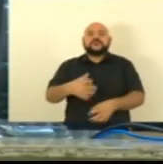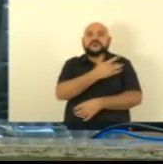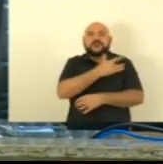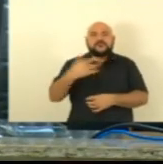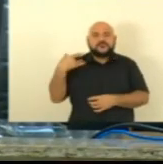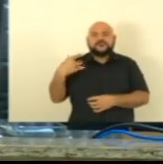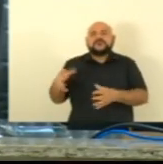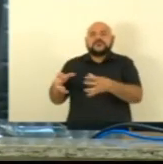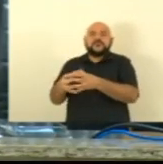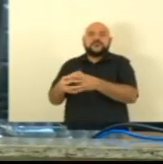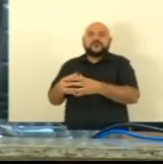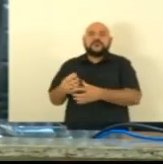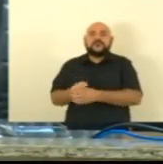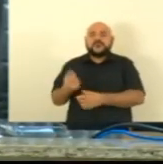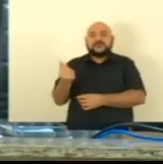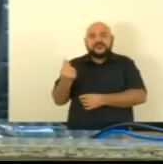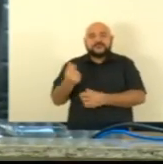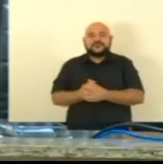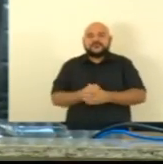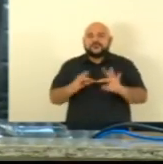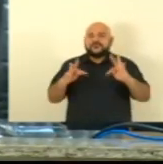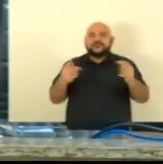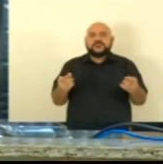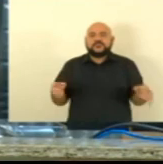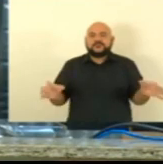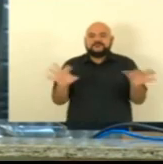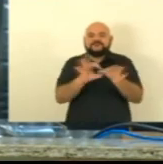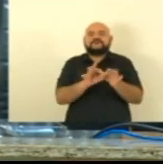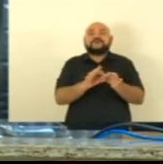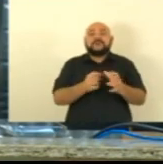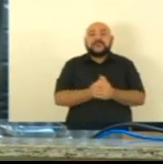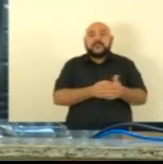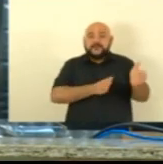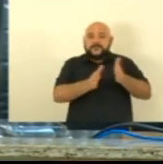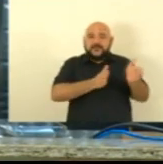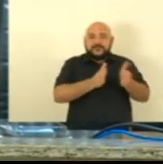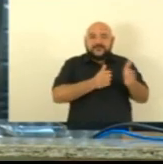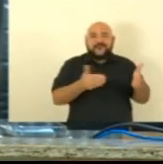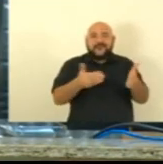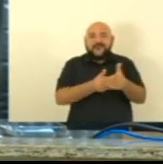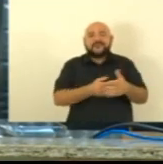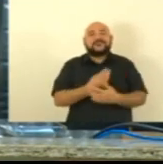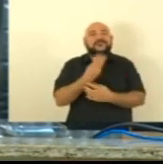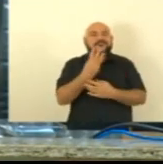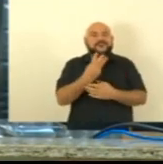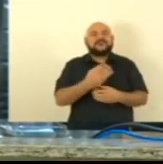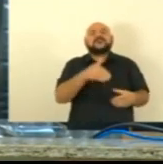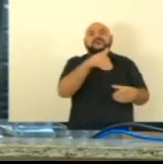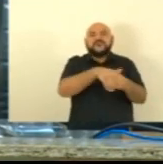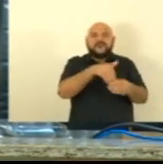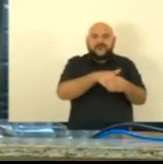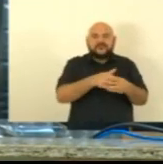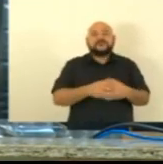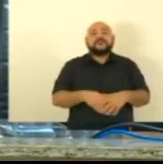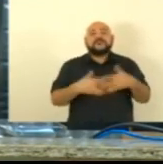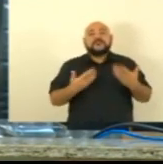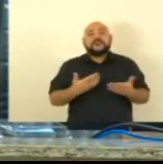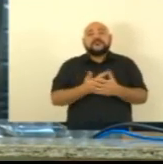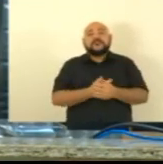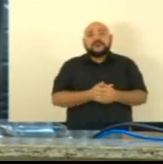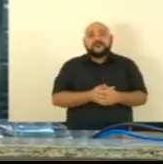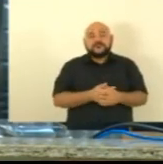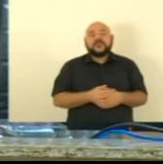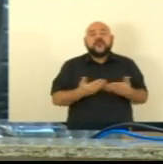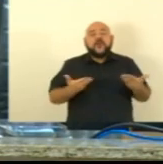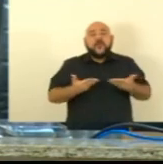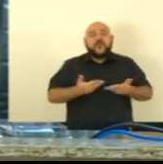Anjos, se prevaleceu do prazo regimental de até 3 sessões ordinárias para relatar a matéria na 28ª sessão ordinária híbrida